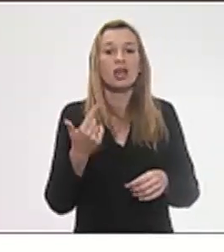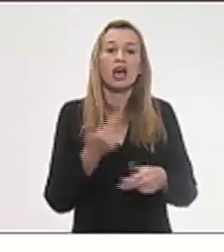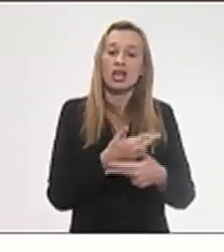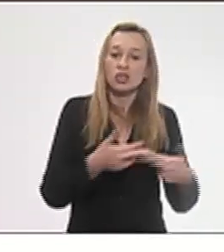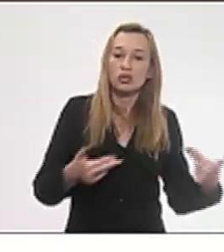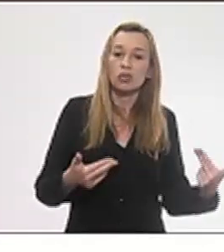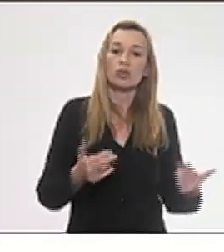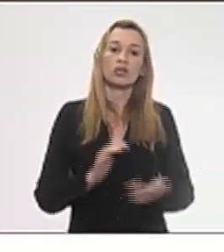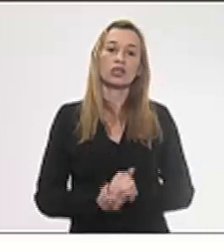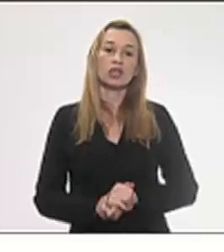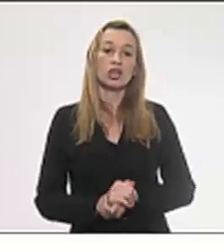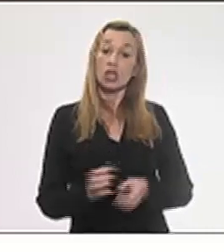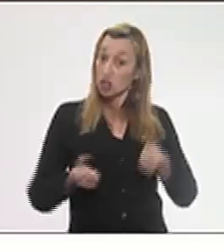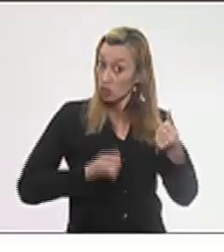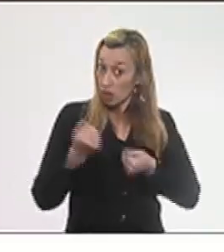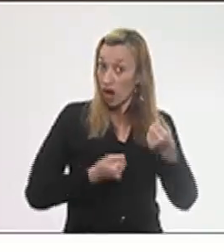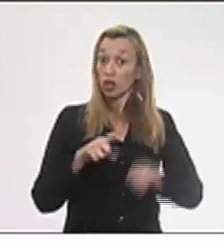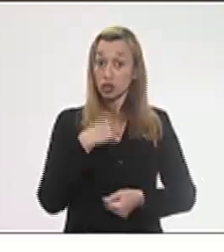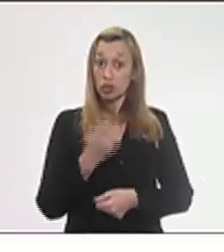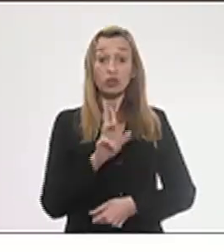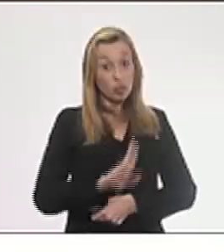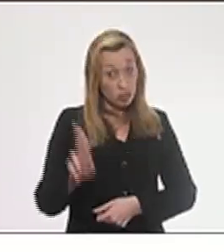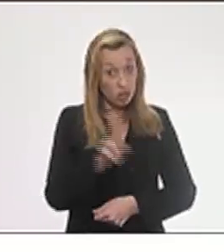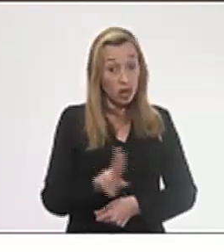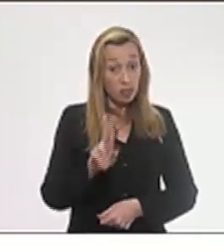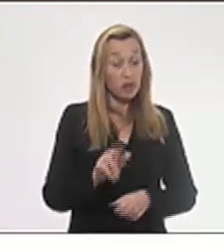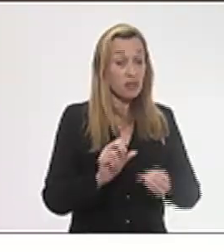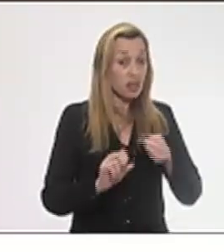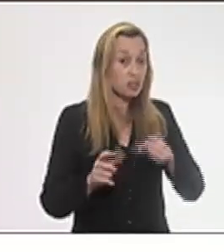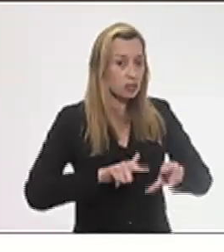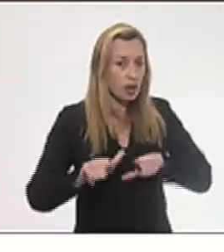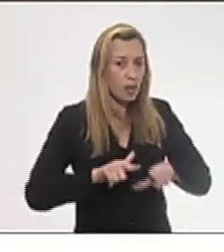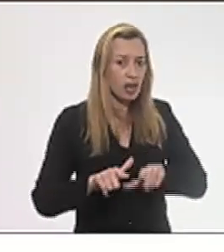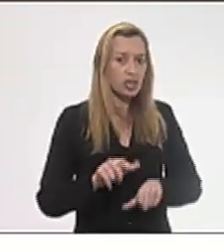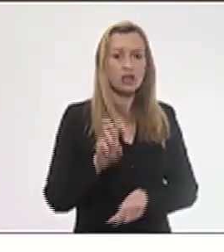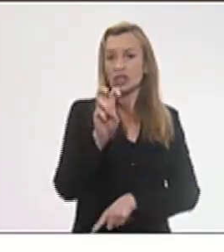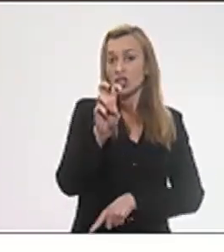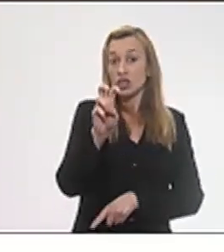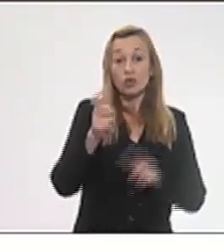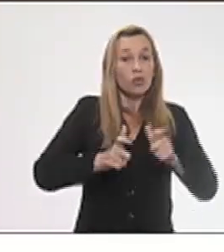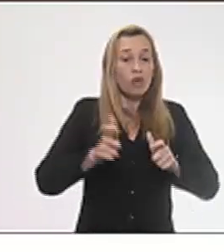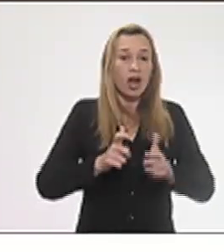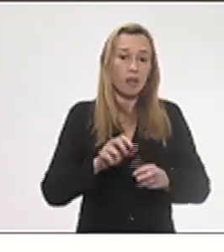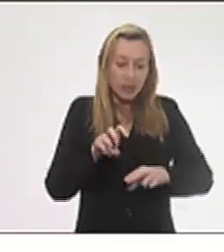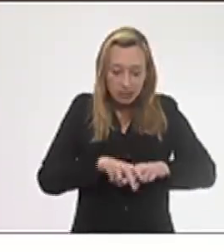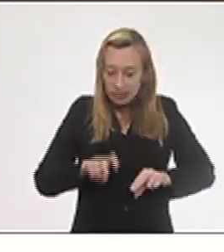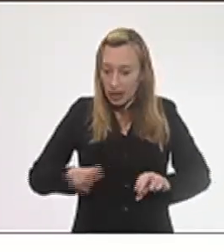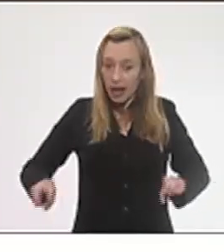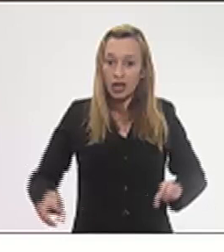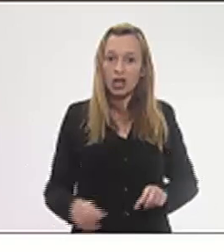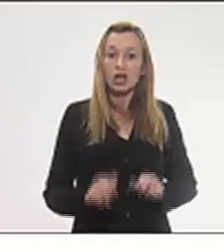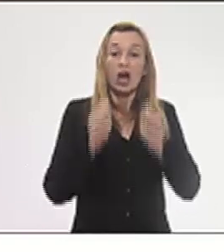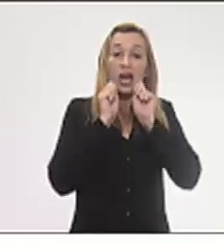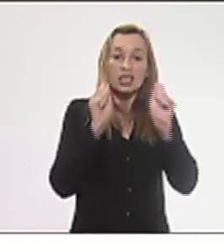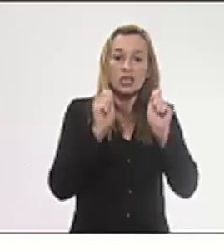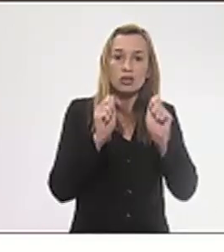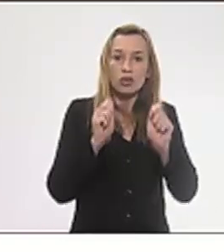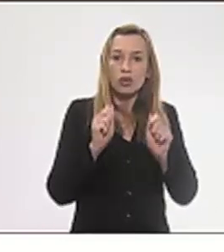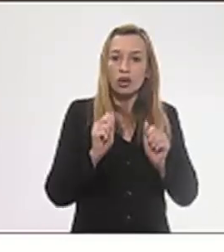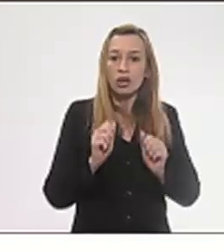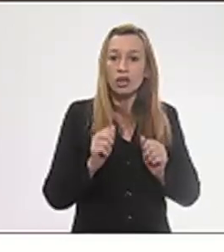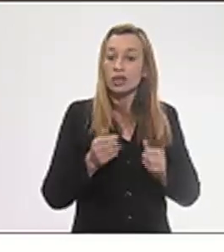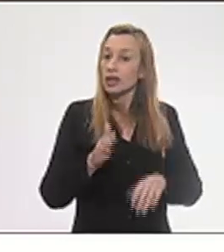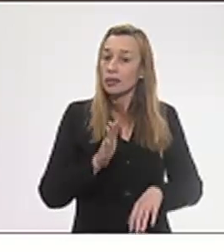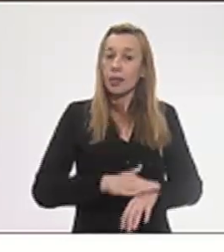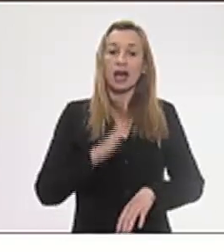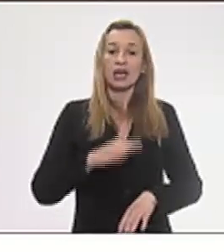E o carro a qual nós usamos para realizar esse tipo de trabalho só tem 5 lugares. Só que os nossos assessores acompanham o nosso trabalho.